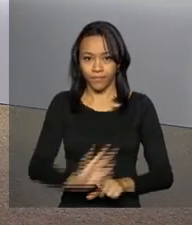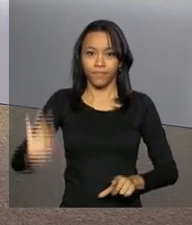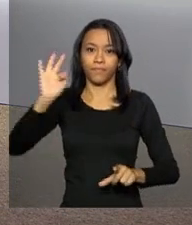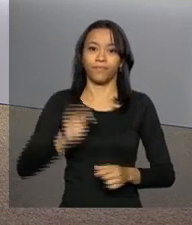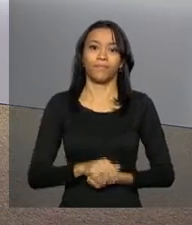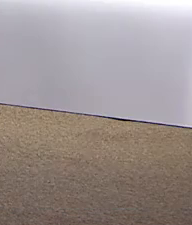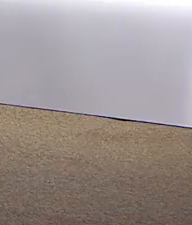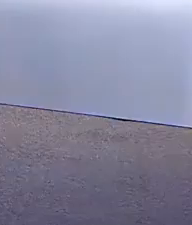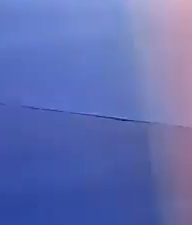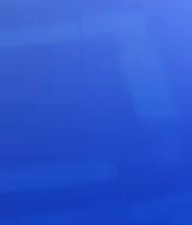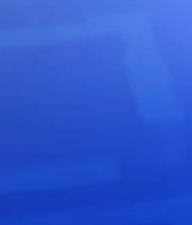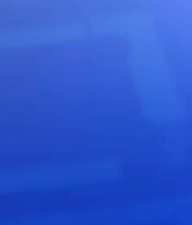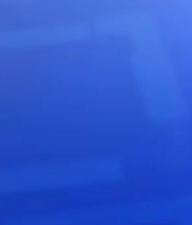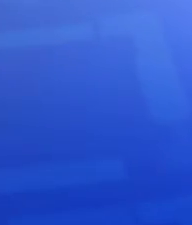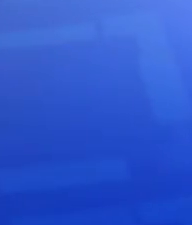Governo Federal.